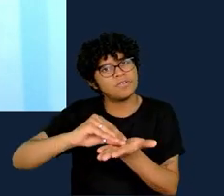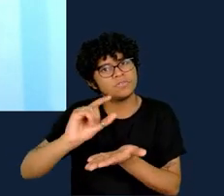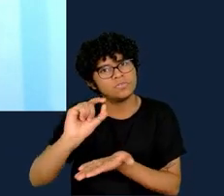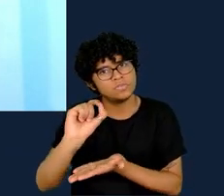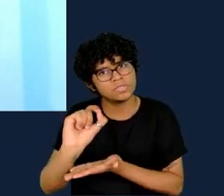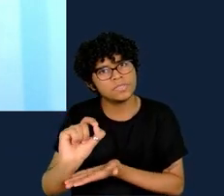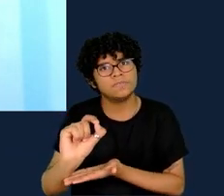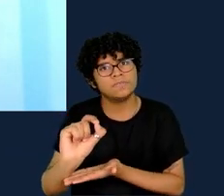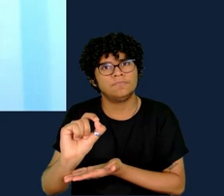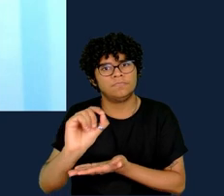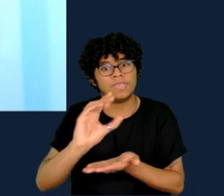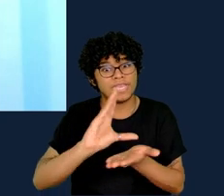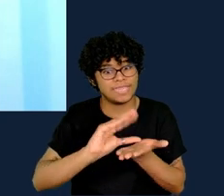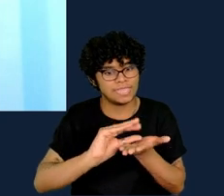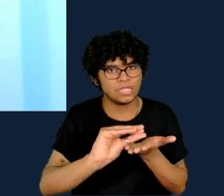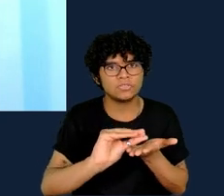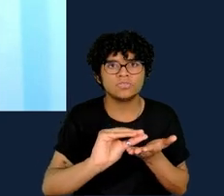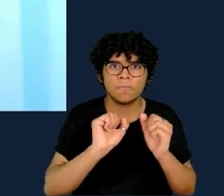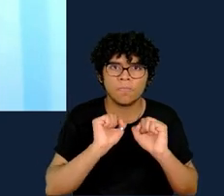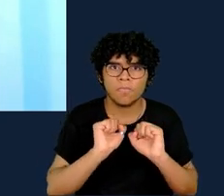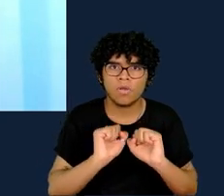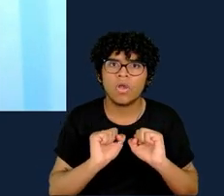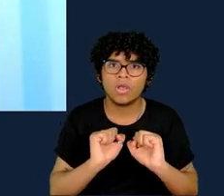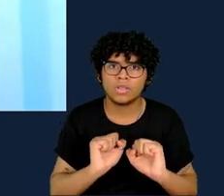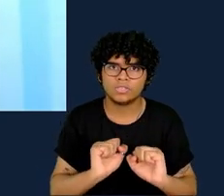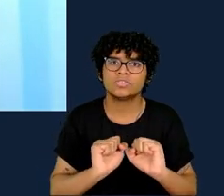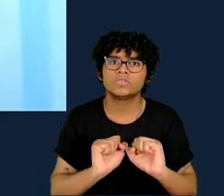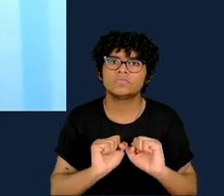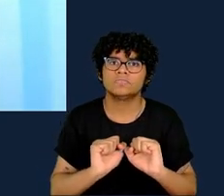dados poderiam ser